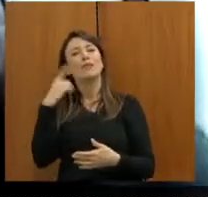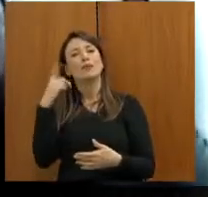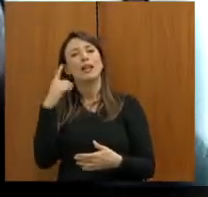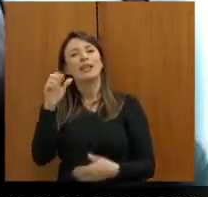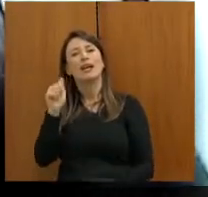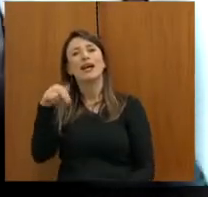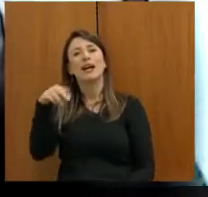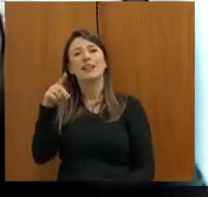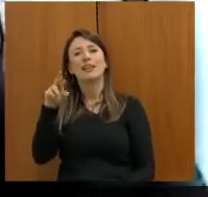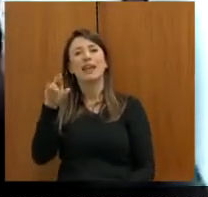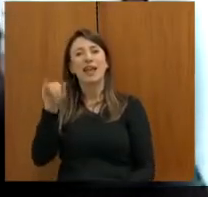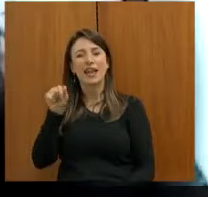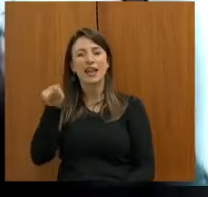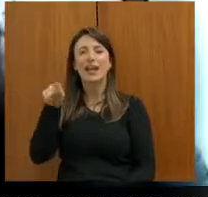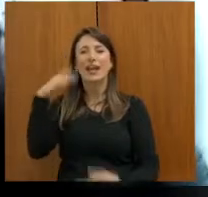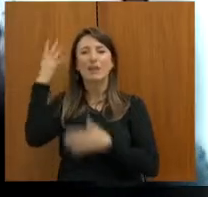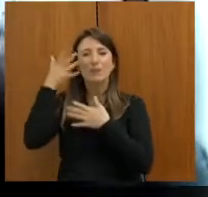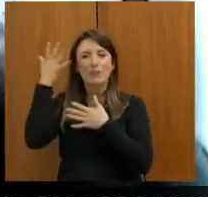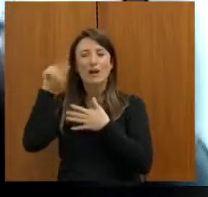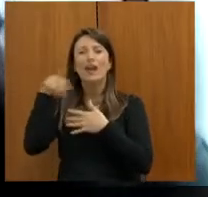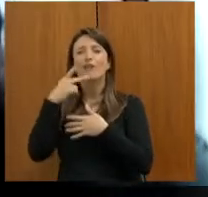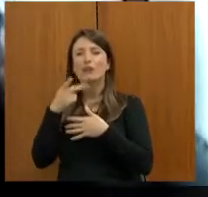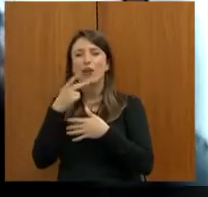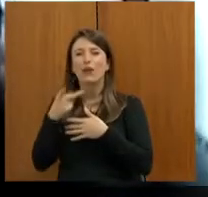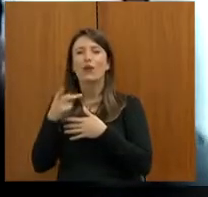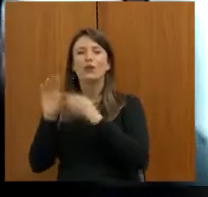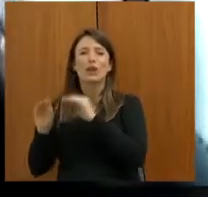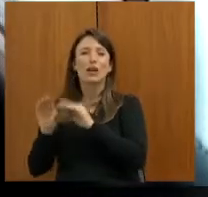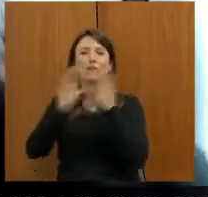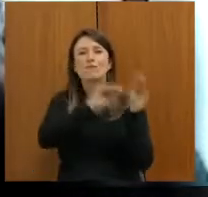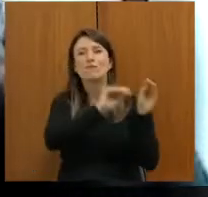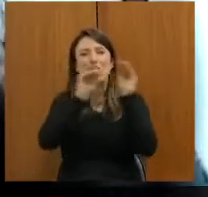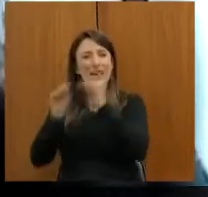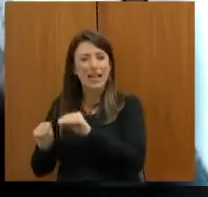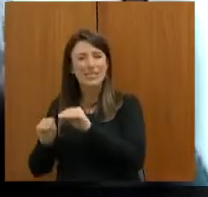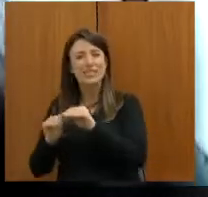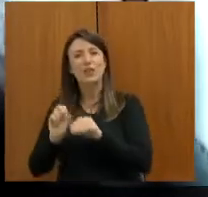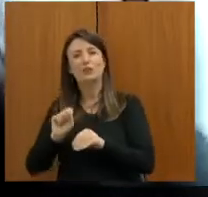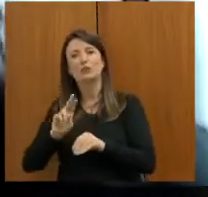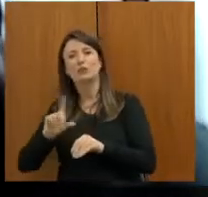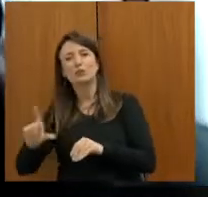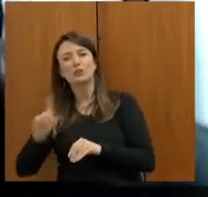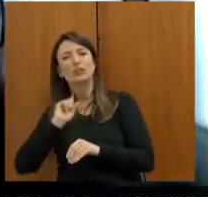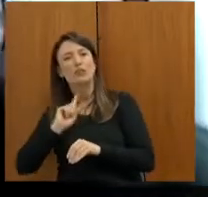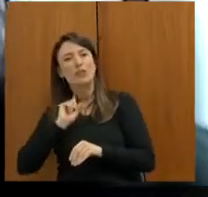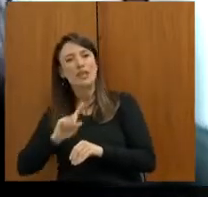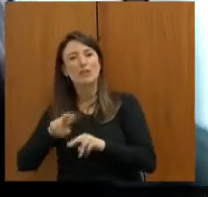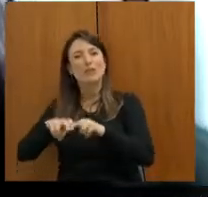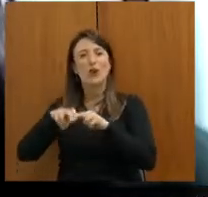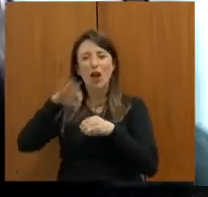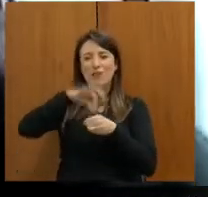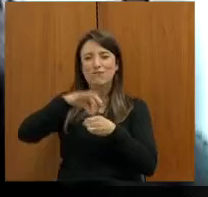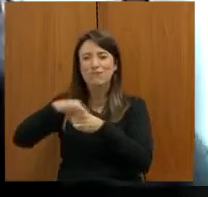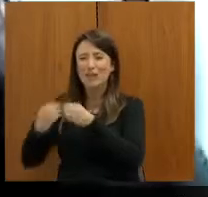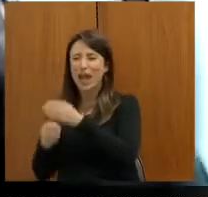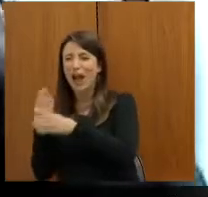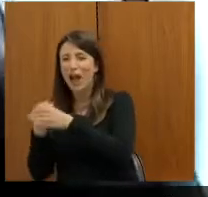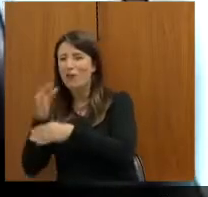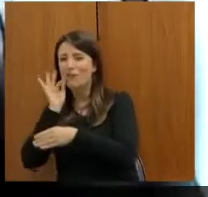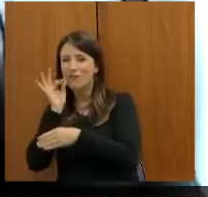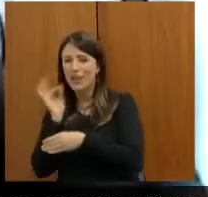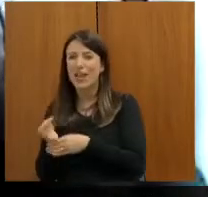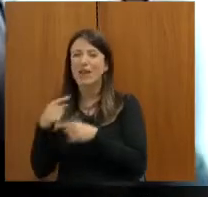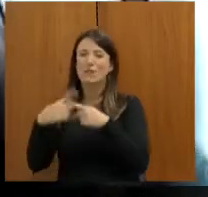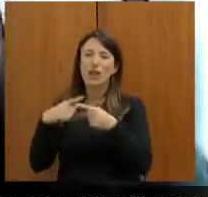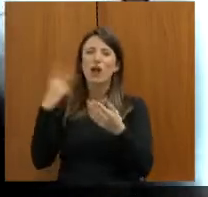deputada Andreia no começo quando ela coloca né dessa migração para o sul de Minas ainda do café que ainda tem muita violência contra